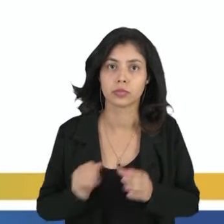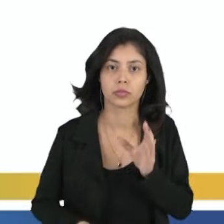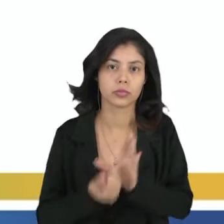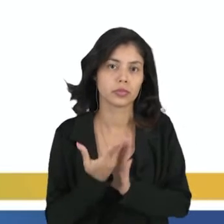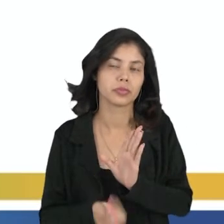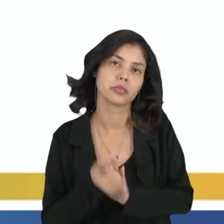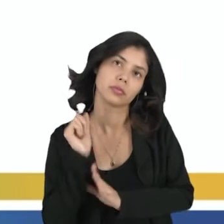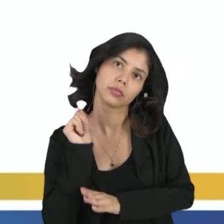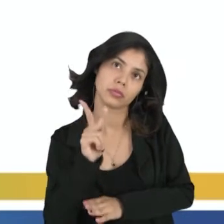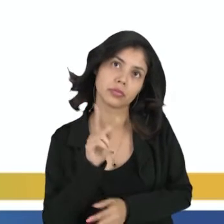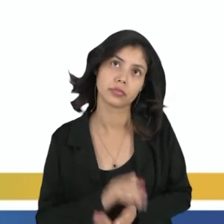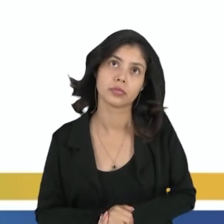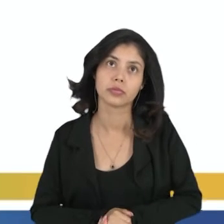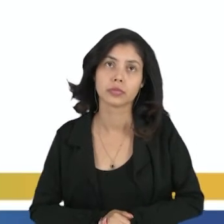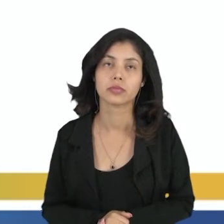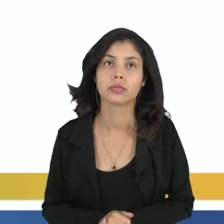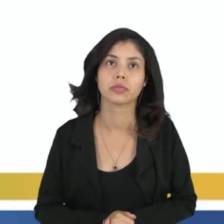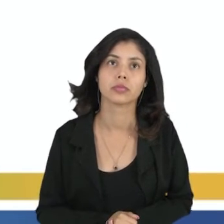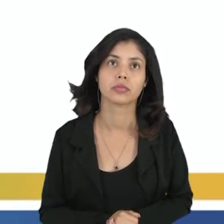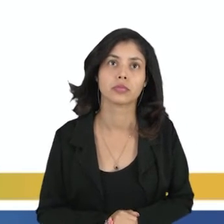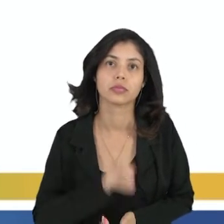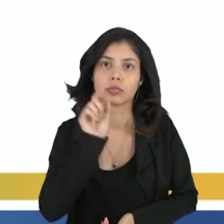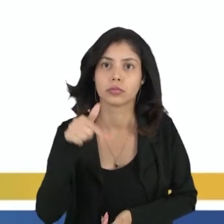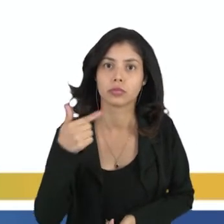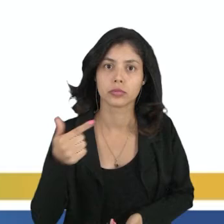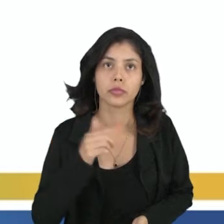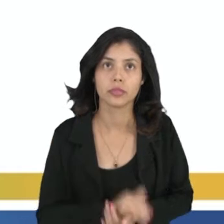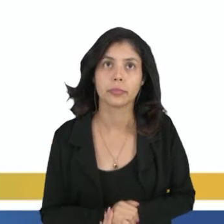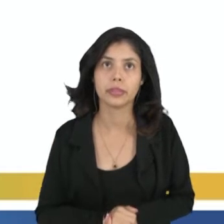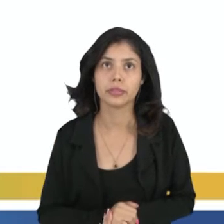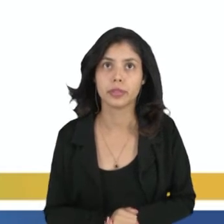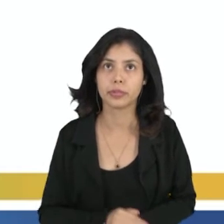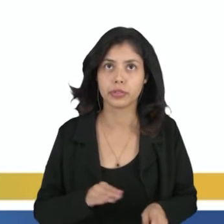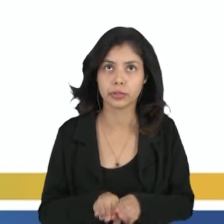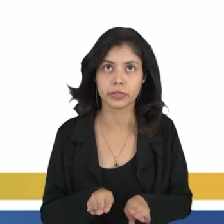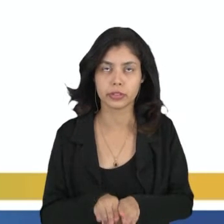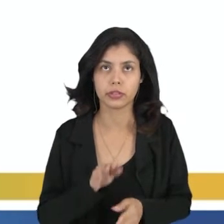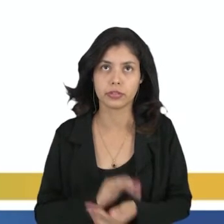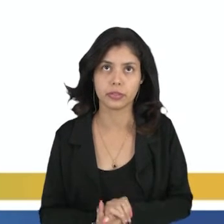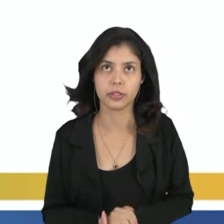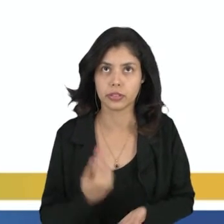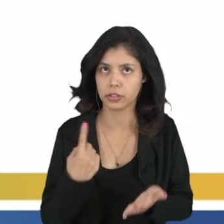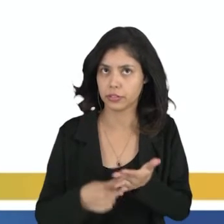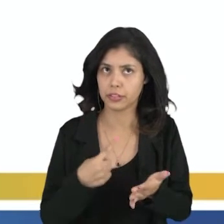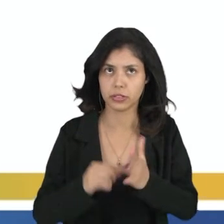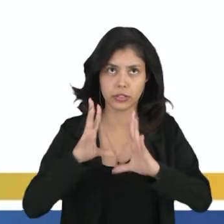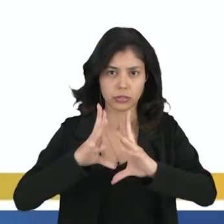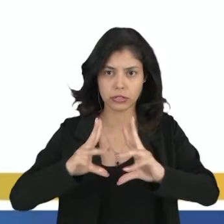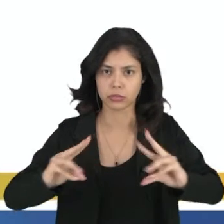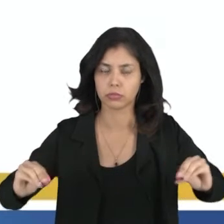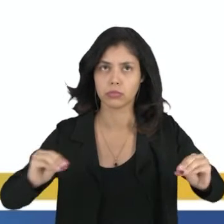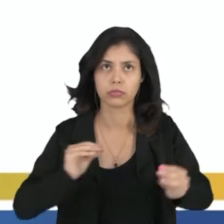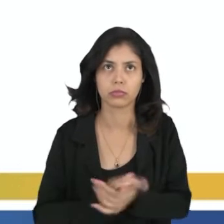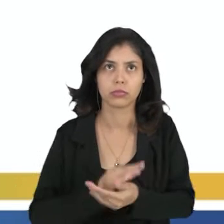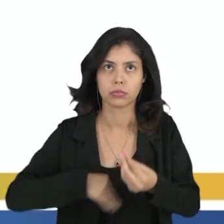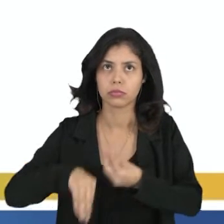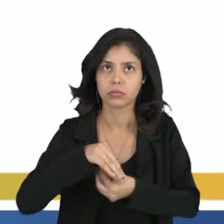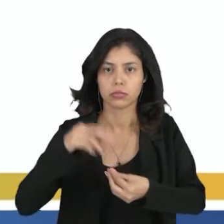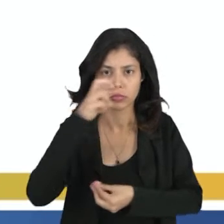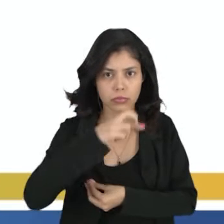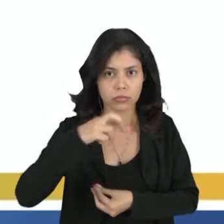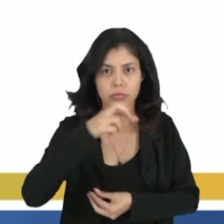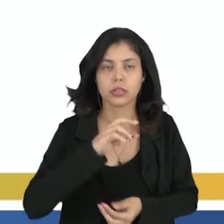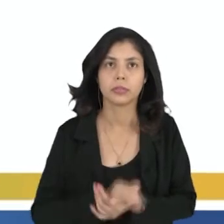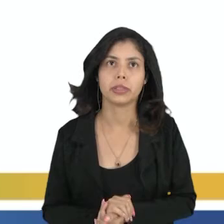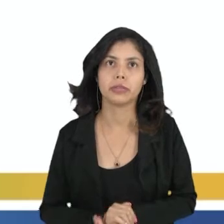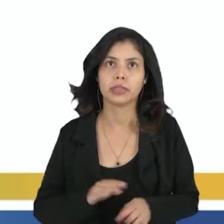produtos, ok? Próxima, reação de análise ou decomposição. Então, é a reação em que